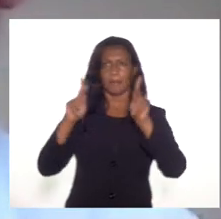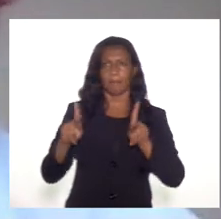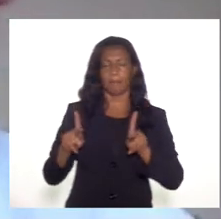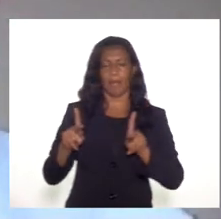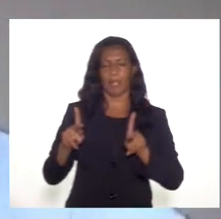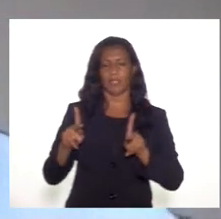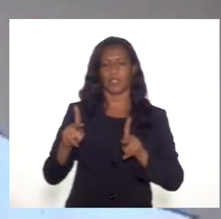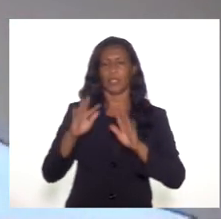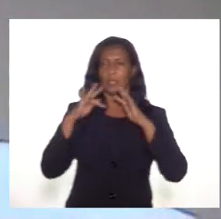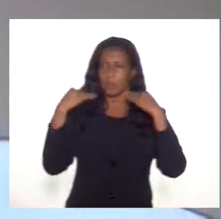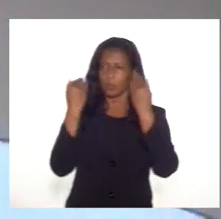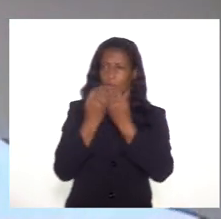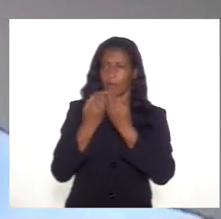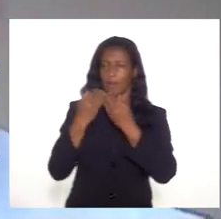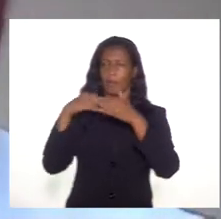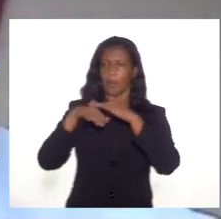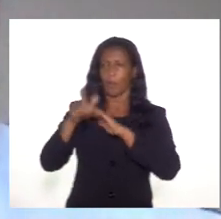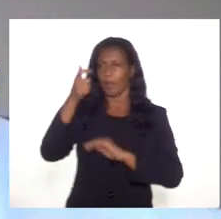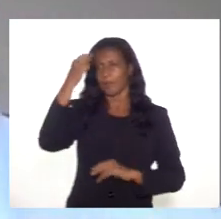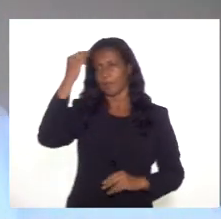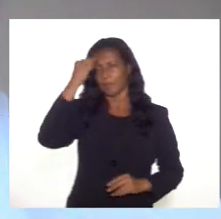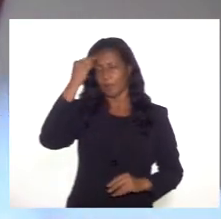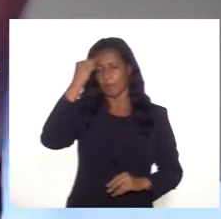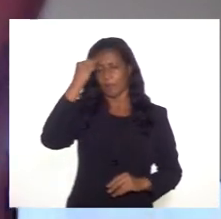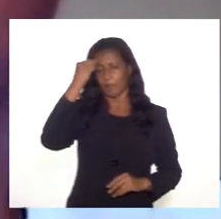boas memórias da convivência com a sua mãe.